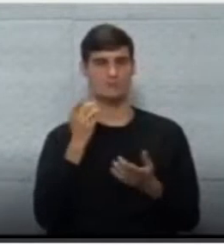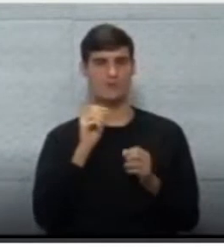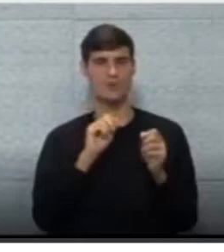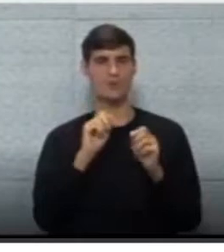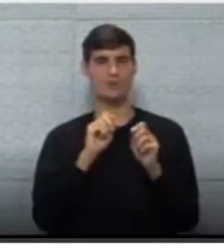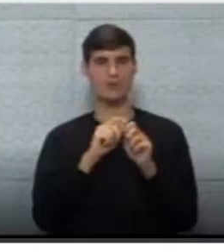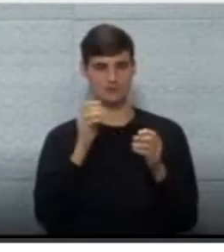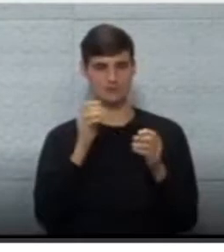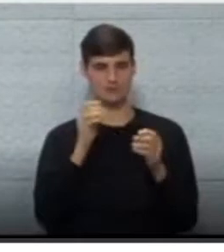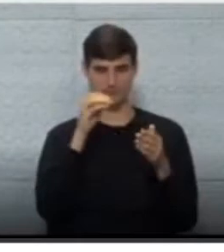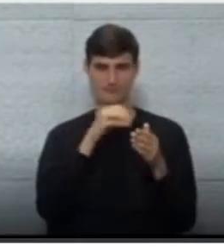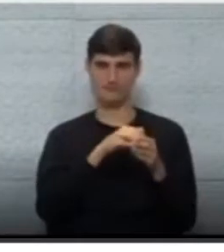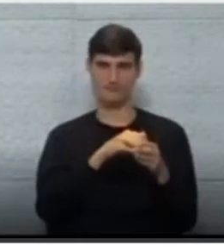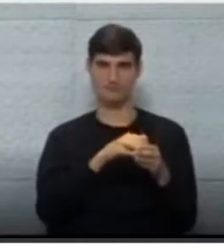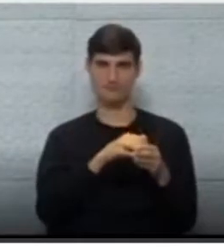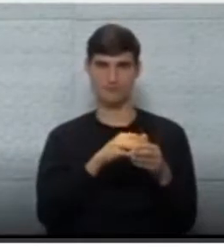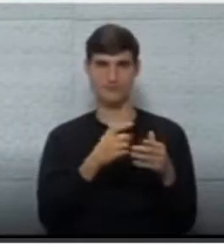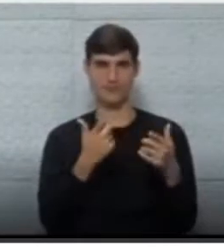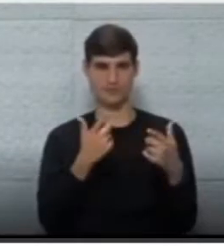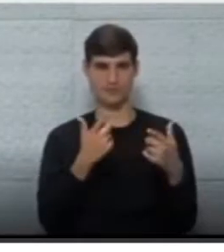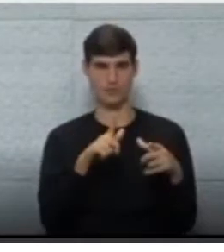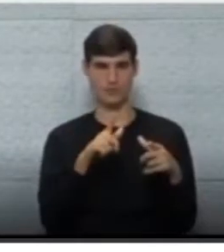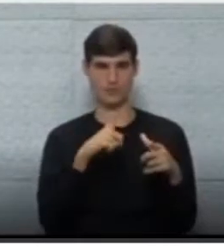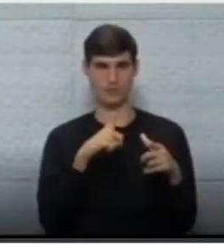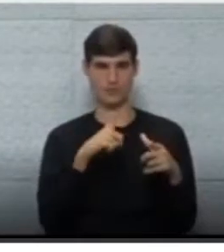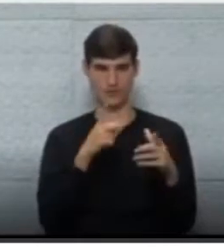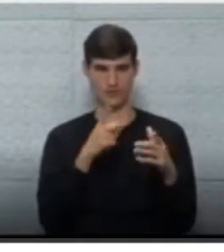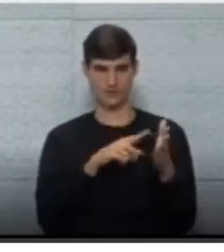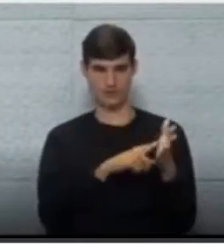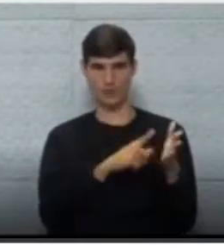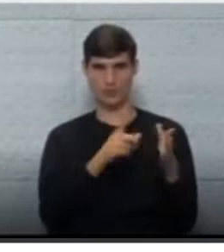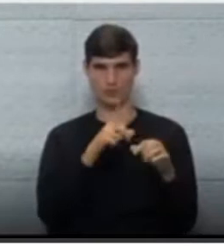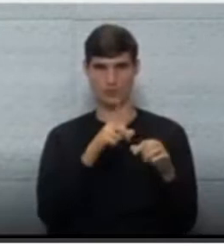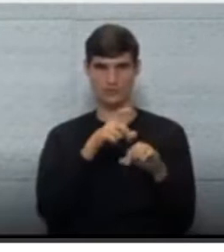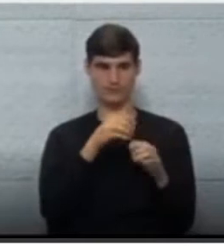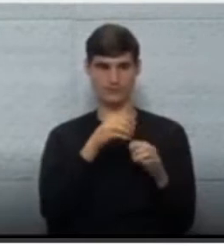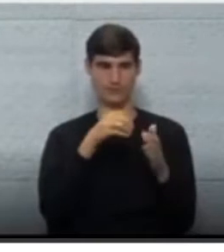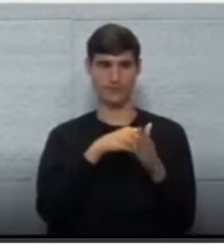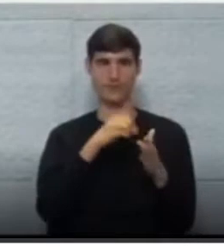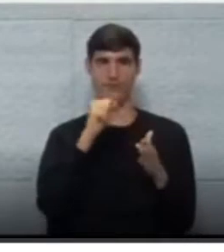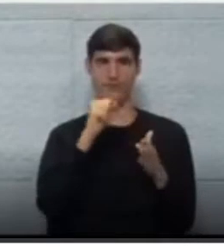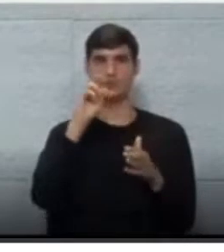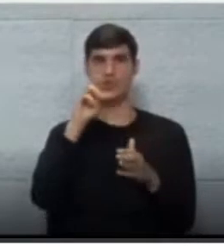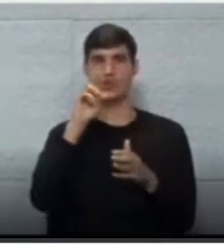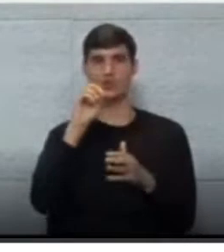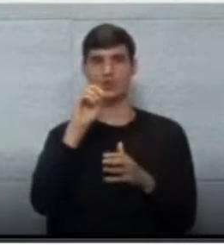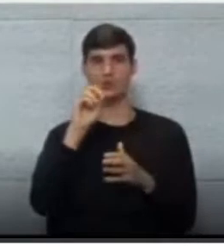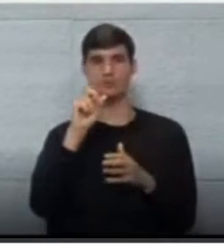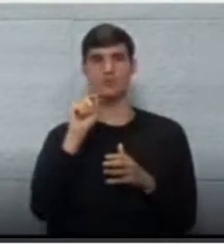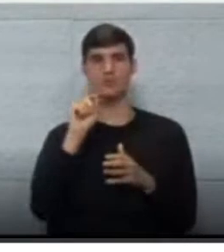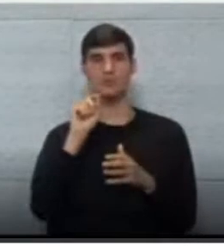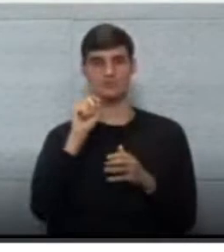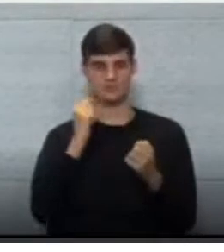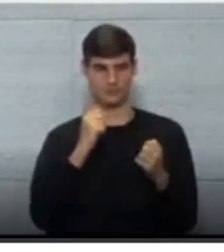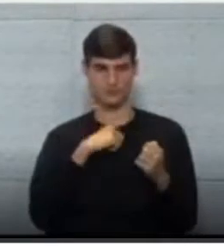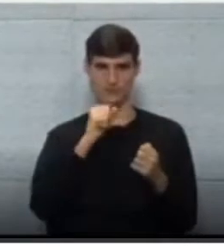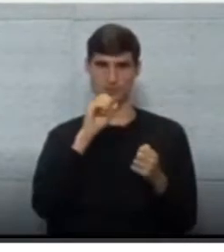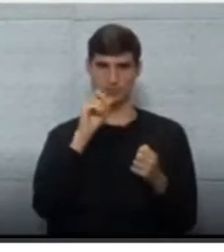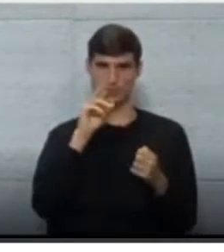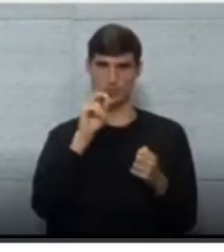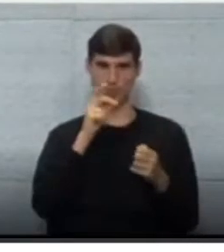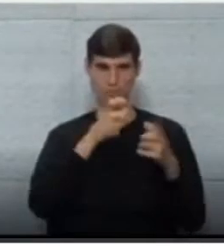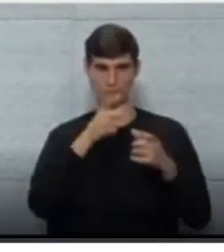inocular, vamos fazer uma inoculação da amostra em soro. Que soro? Pode ser soro humano.